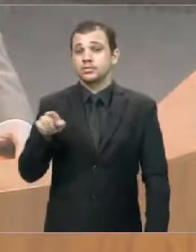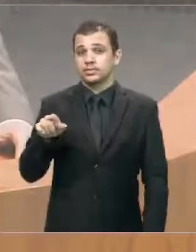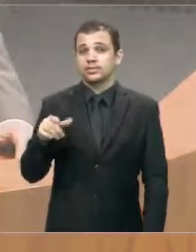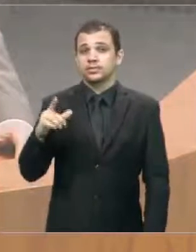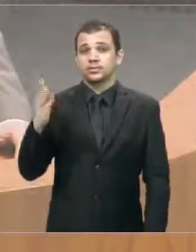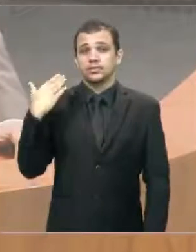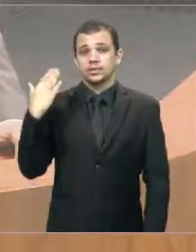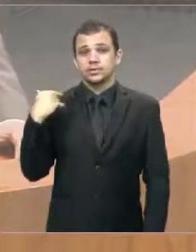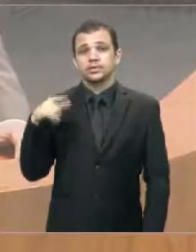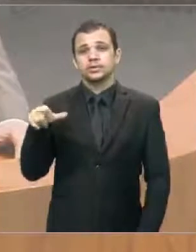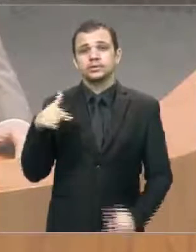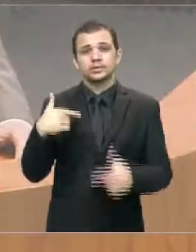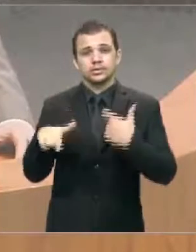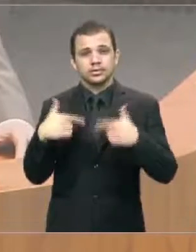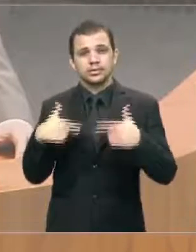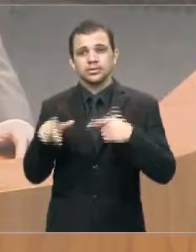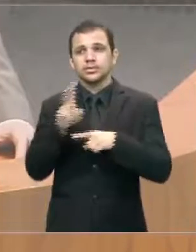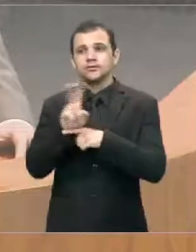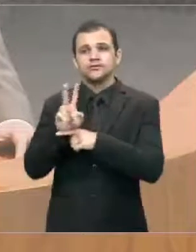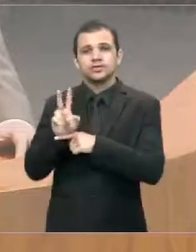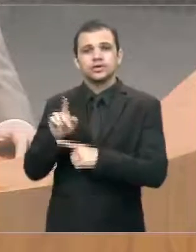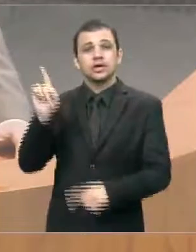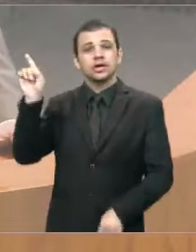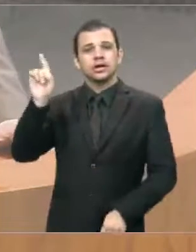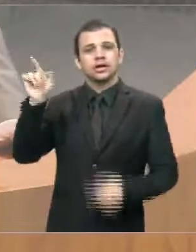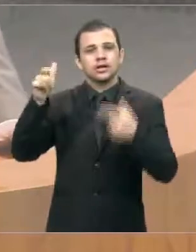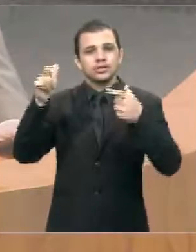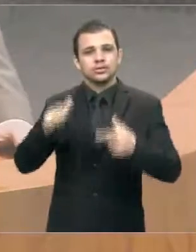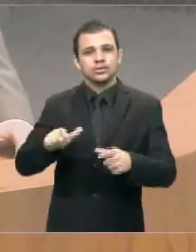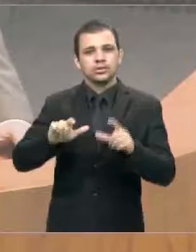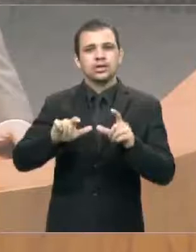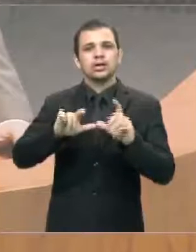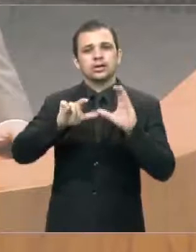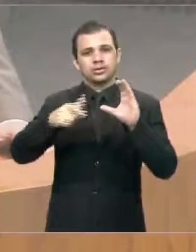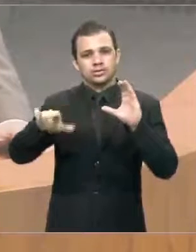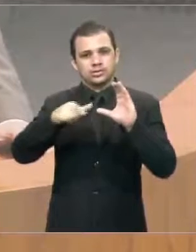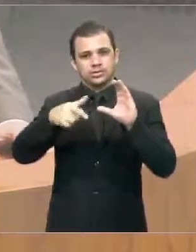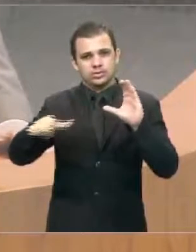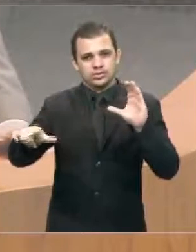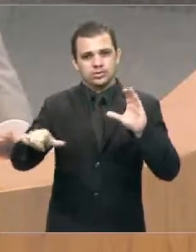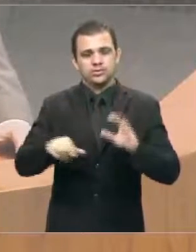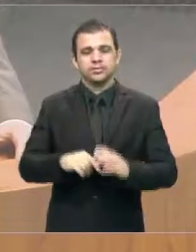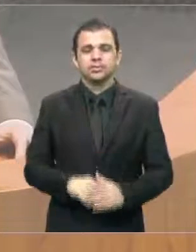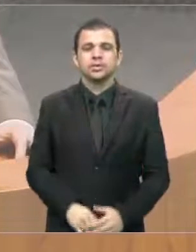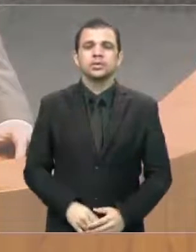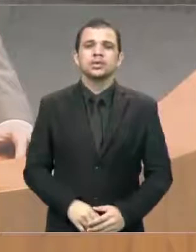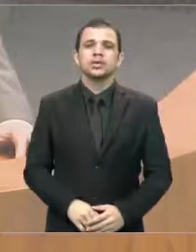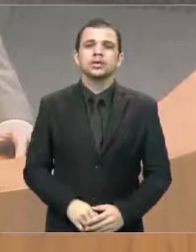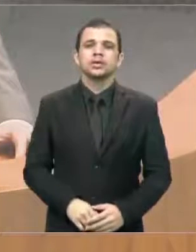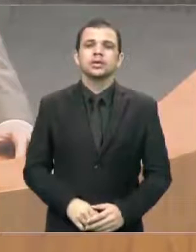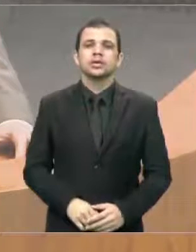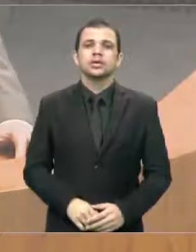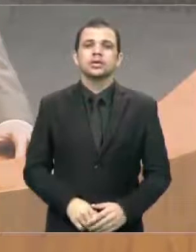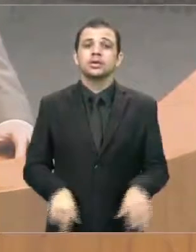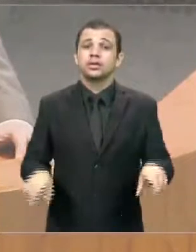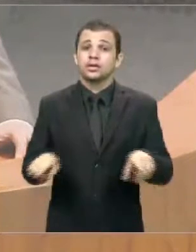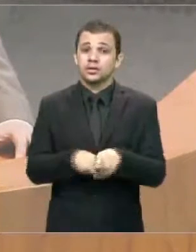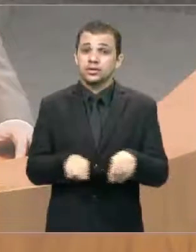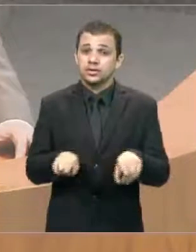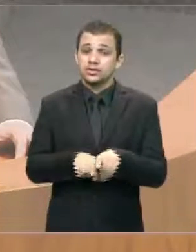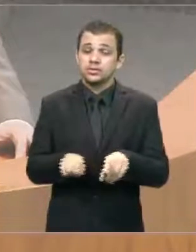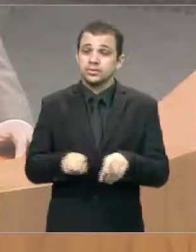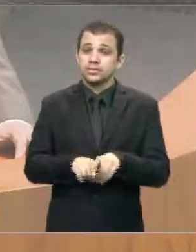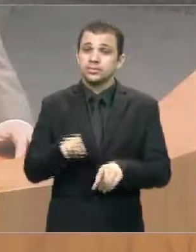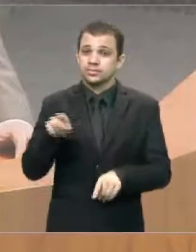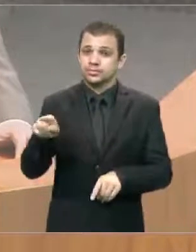no patrulhamento aqui na região da Litorânea e, recentemente, foi condecorado pela sua atitude